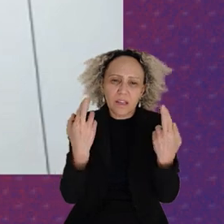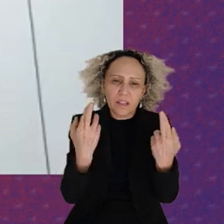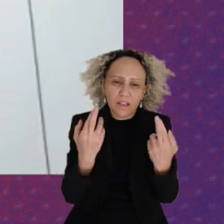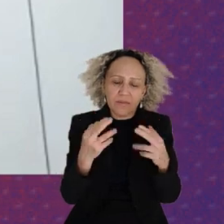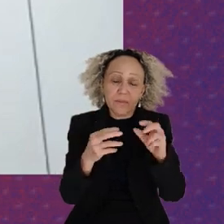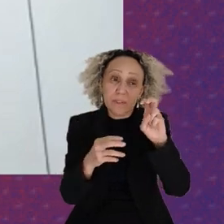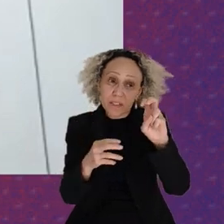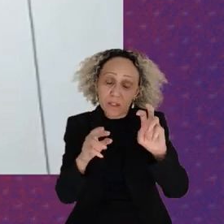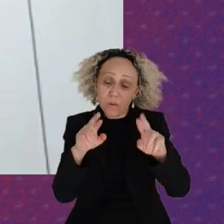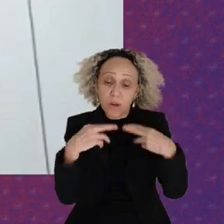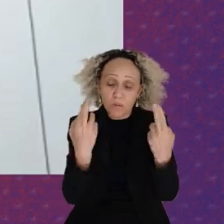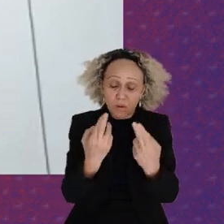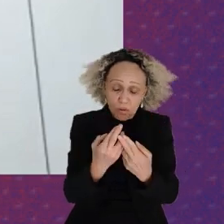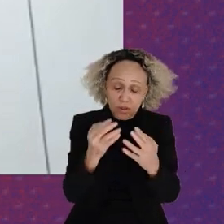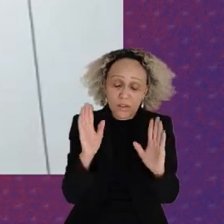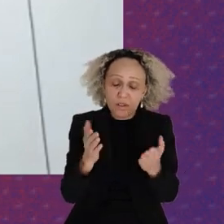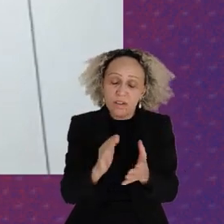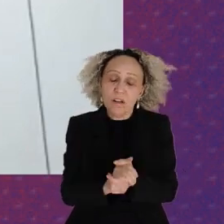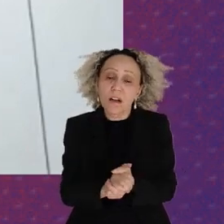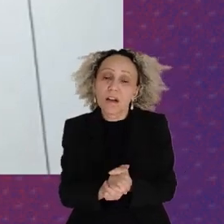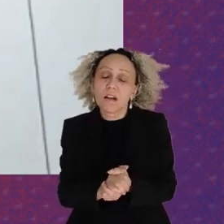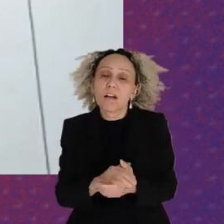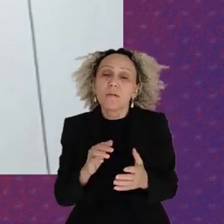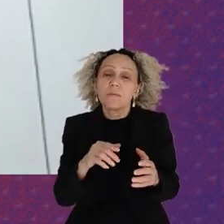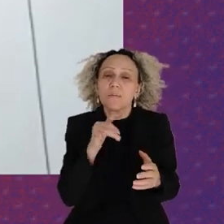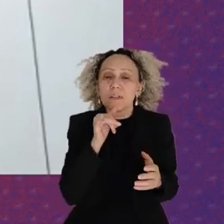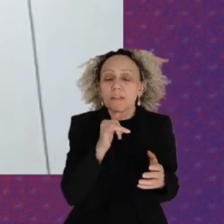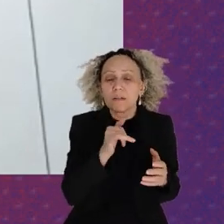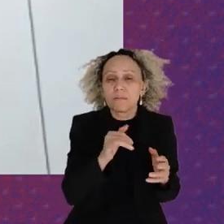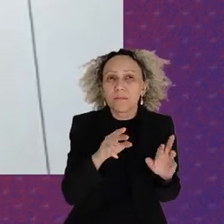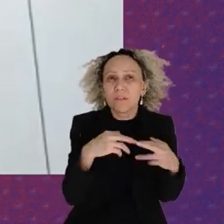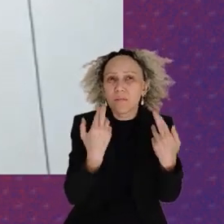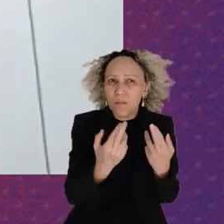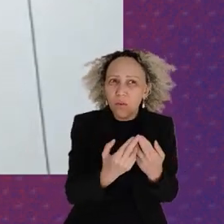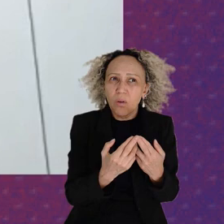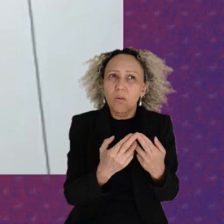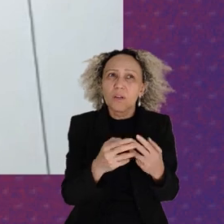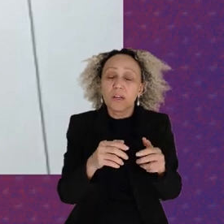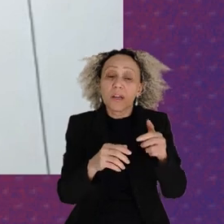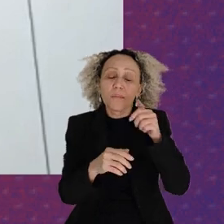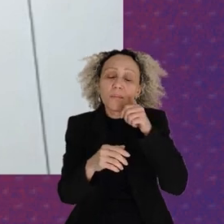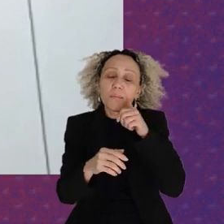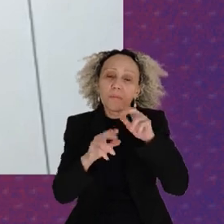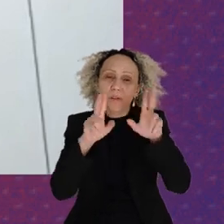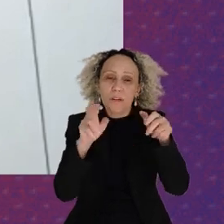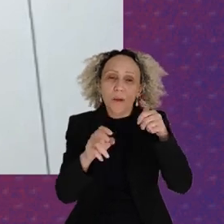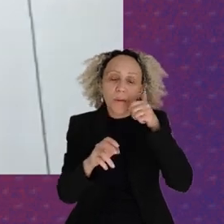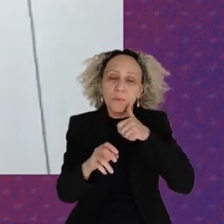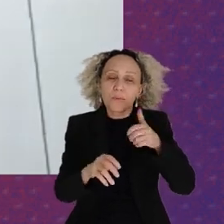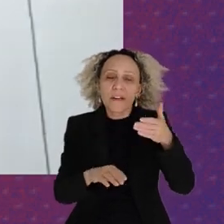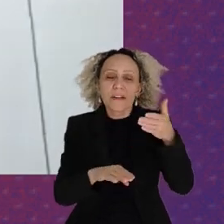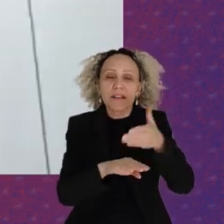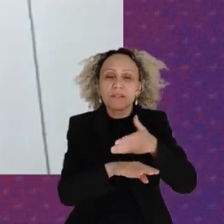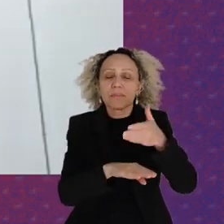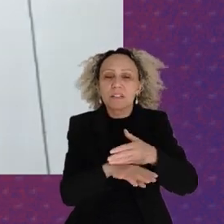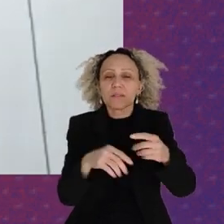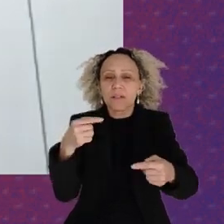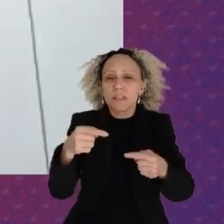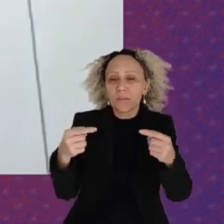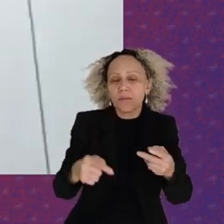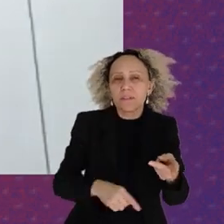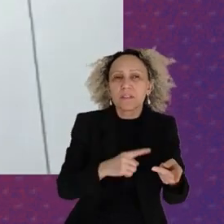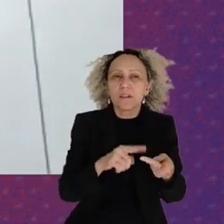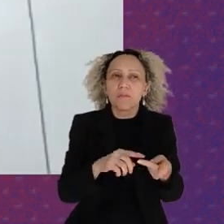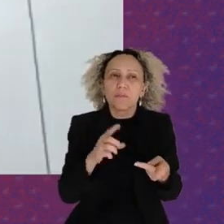político, que já foram deputadas, vereadoras, senadoras, gestoras públicas. A